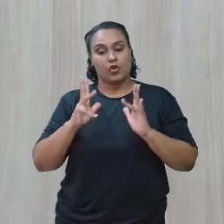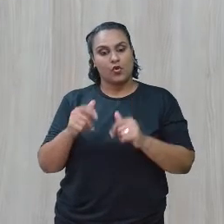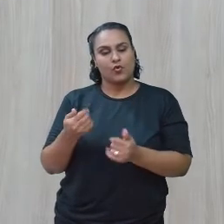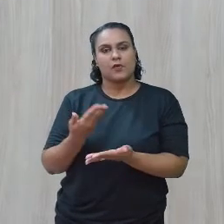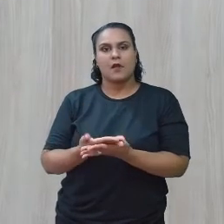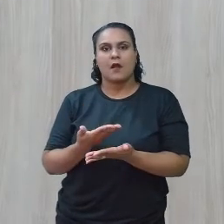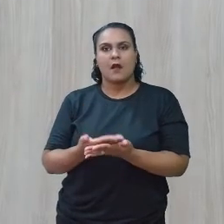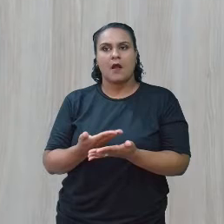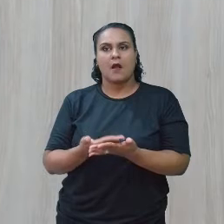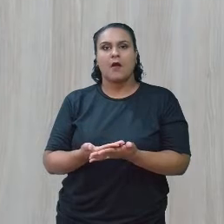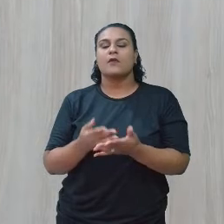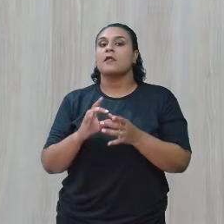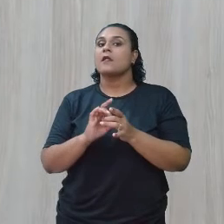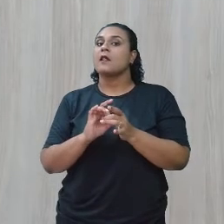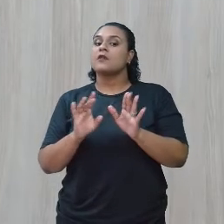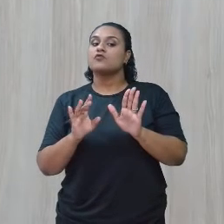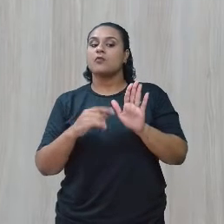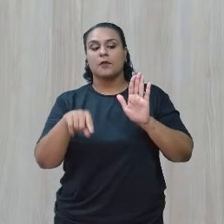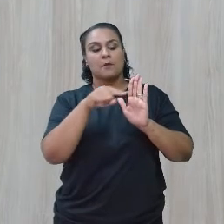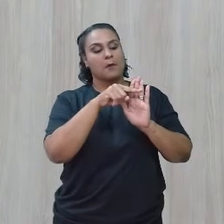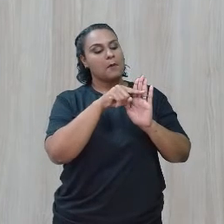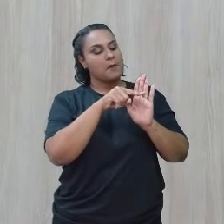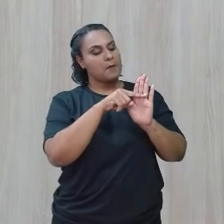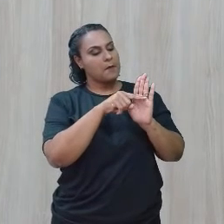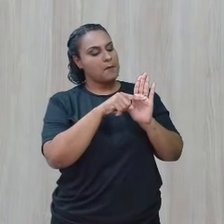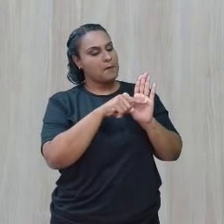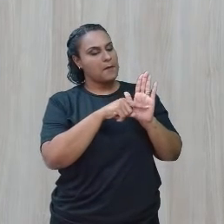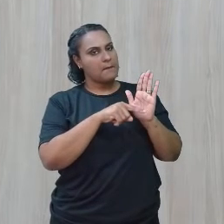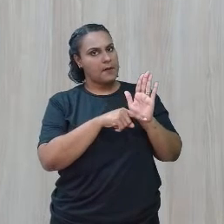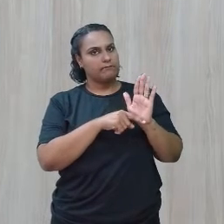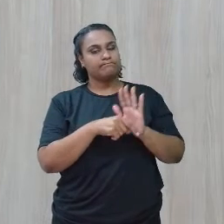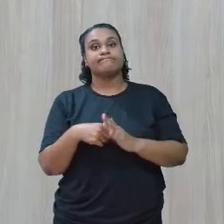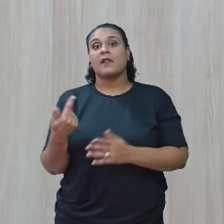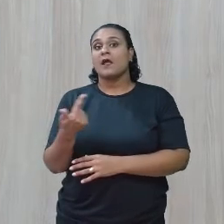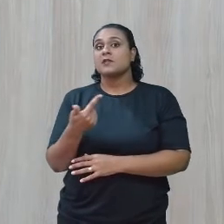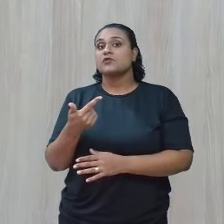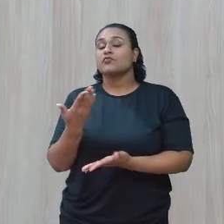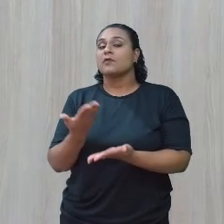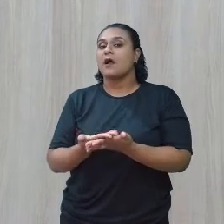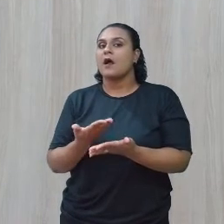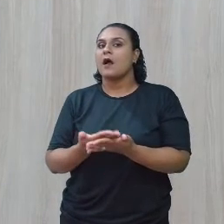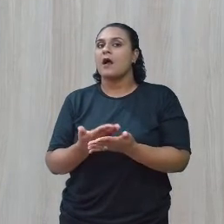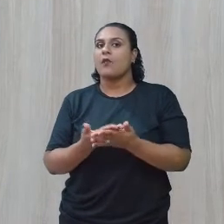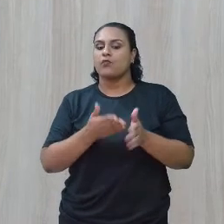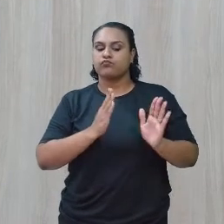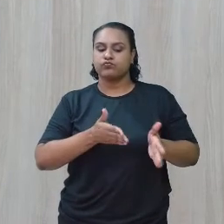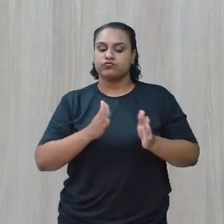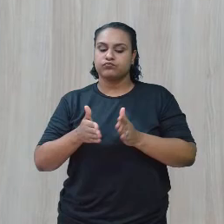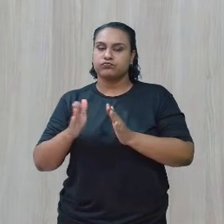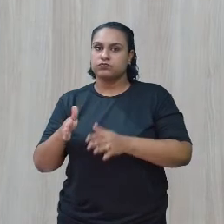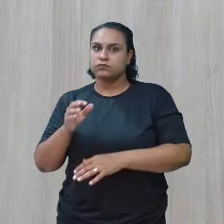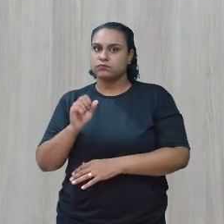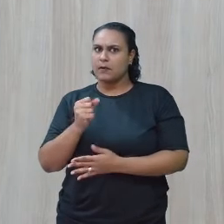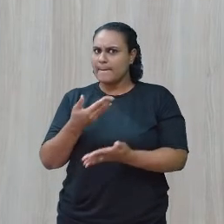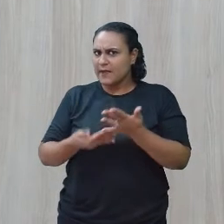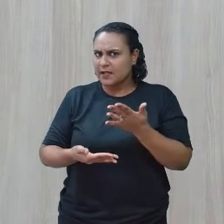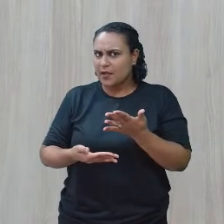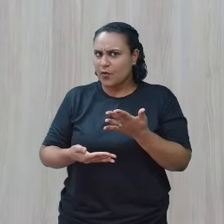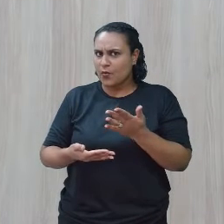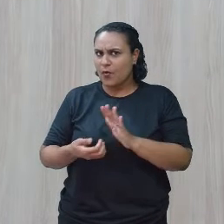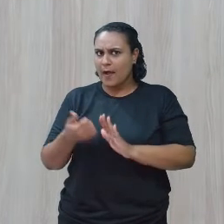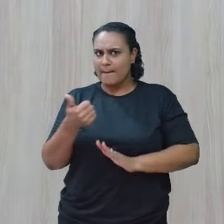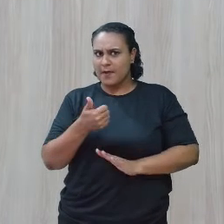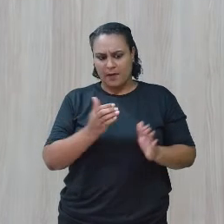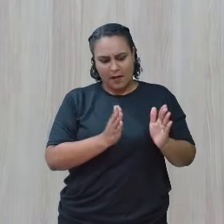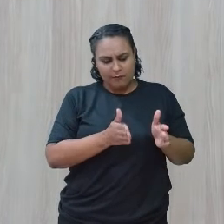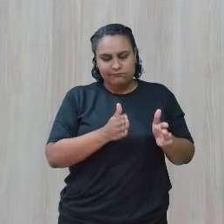aulas estão lá na nossa playlist. Essa é a segunda aula de um bloco de 3 aulas, então se você não assistiu a primeira, vai lá, dá uma olhadinha na